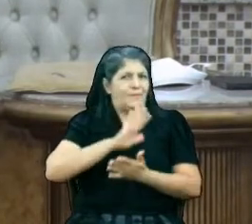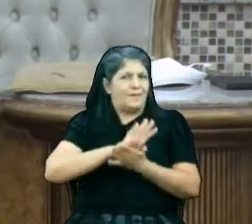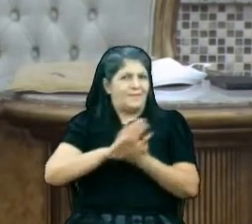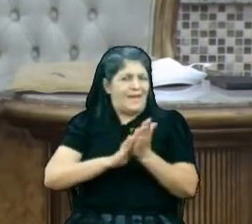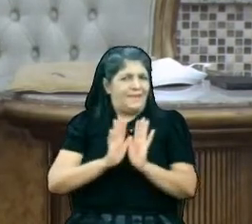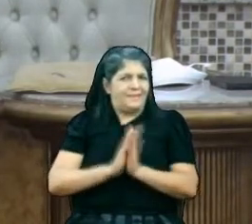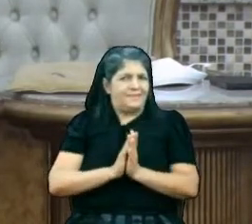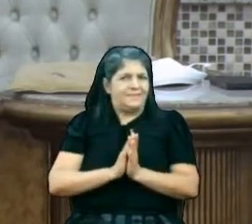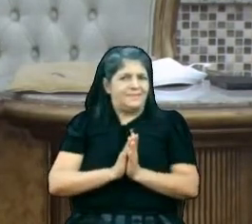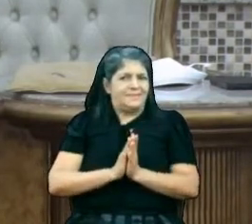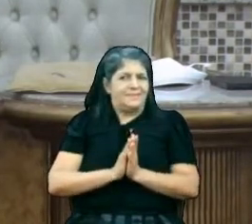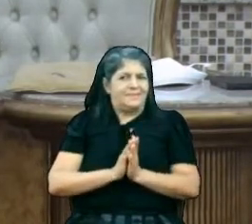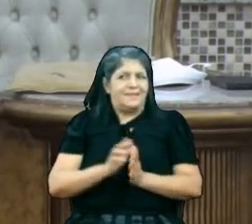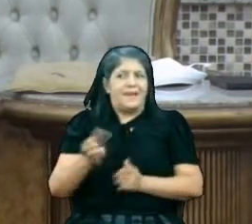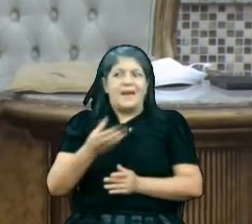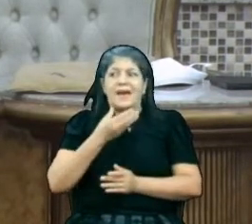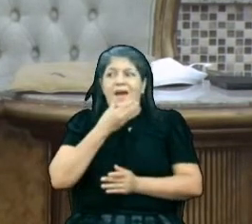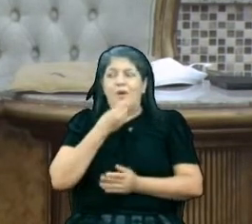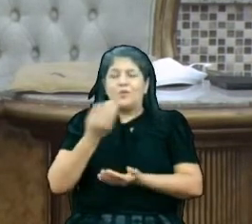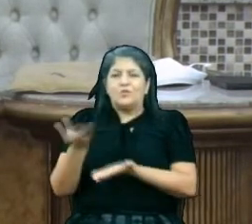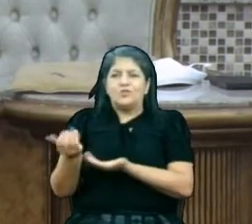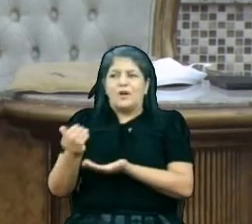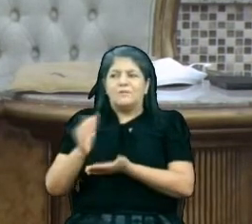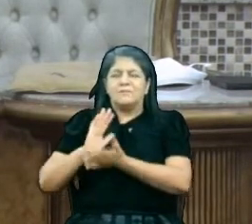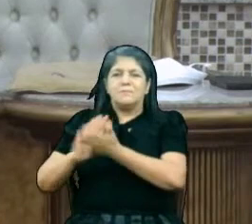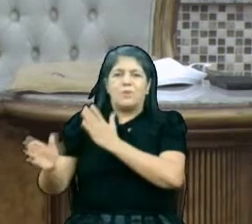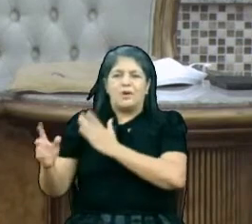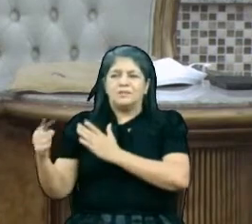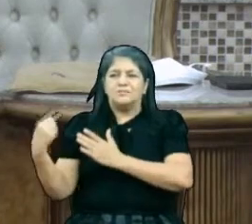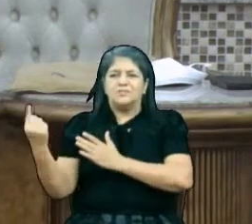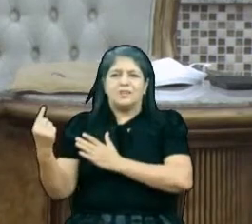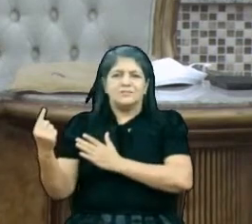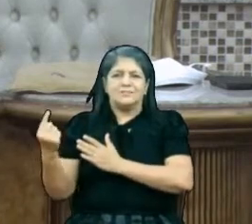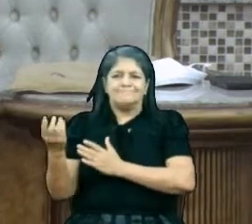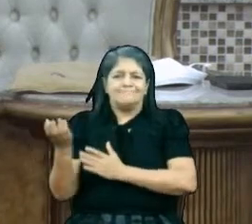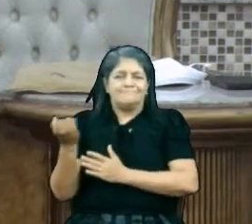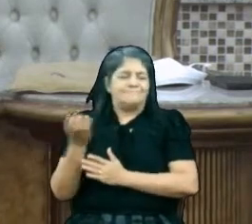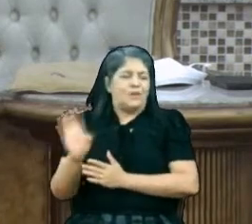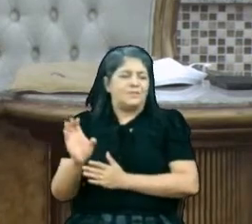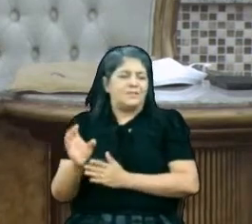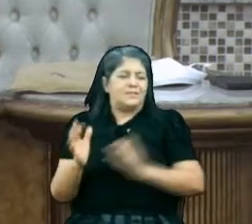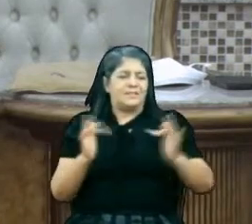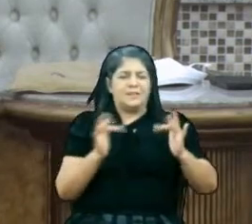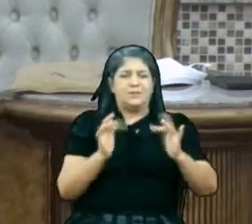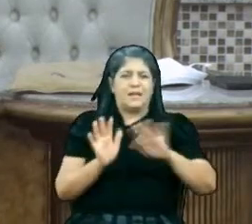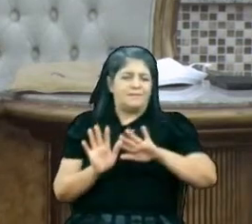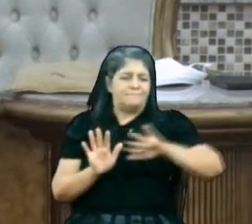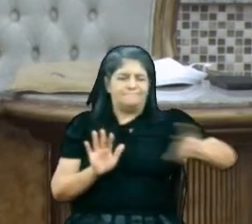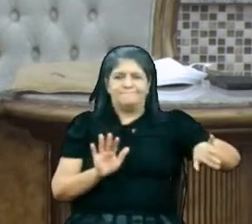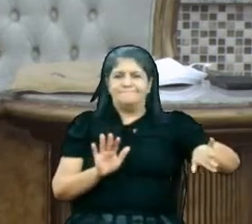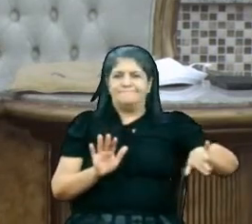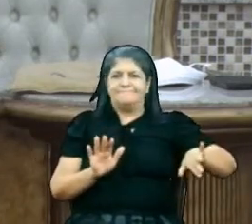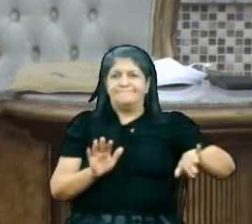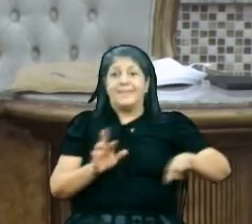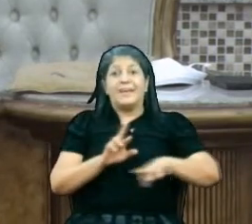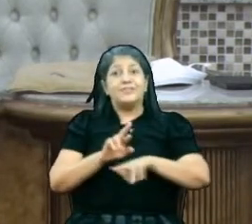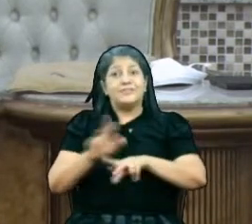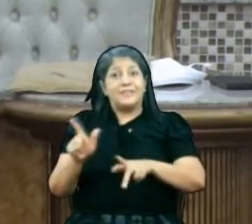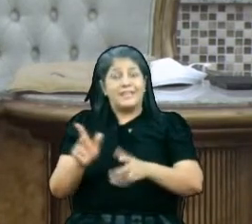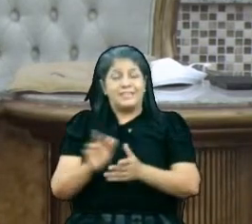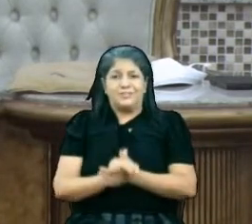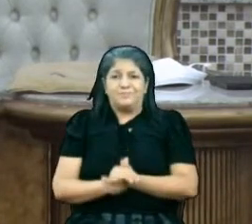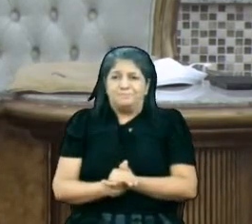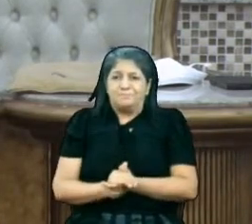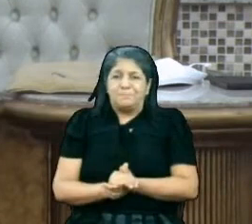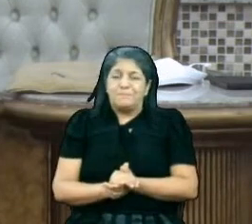irmãos e hoje eu lembro um comentário comentarista dizia que as moças da Palestina elas usavam